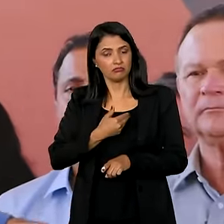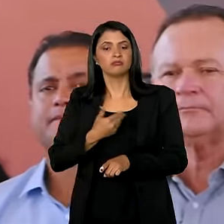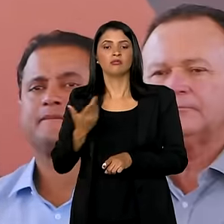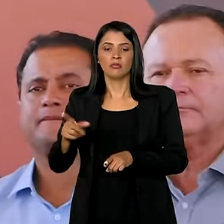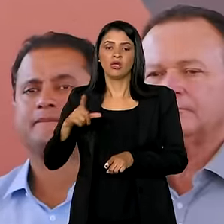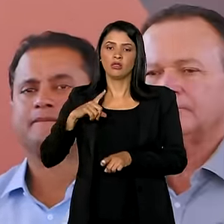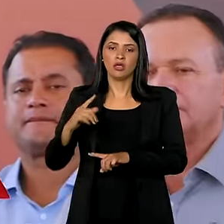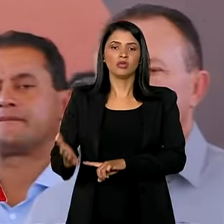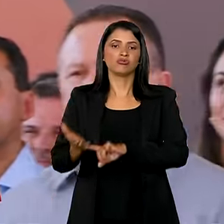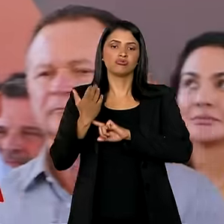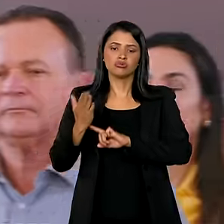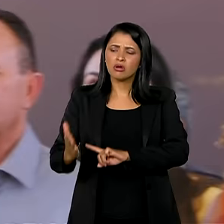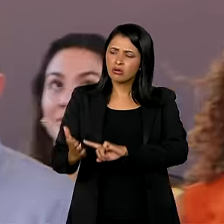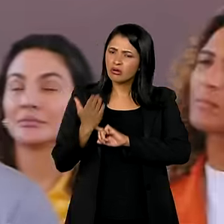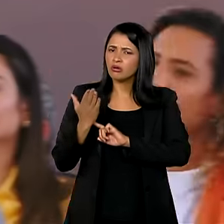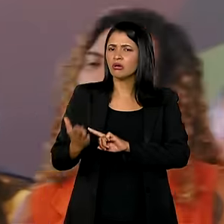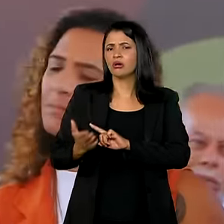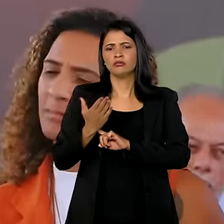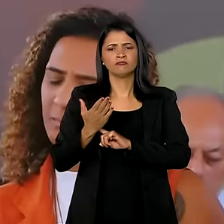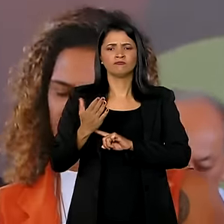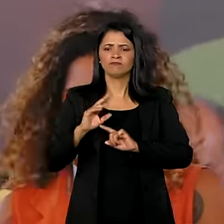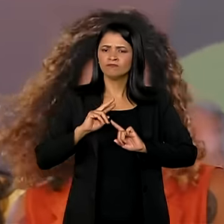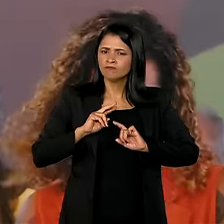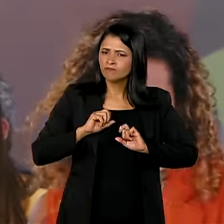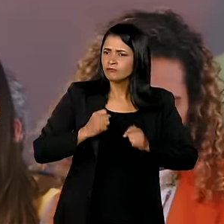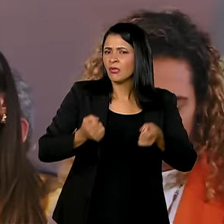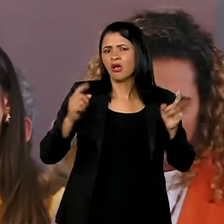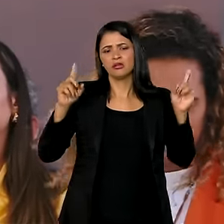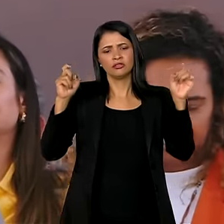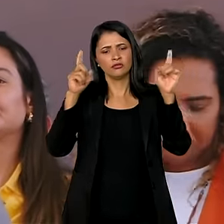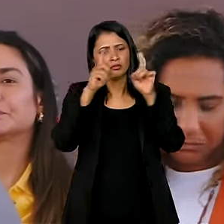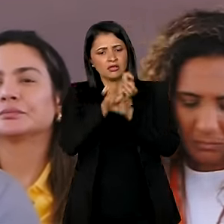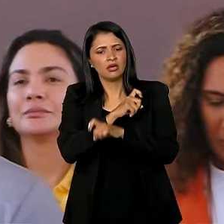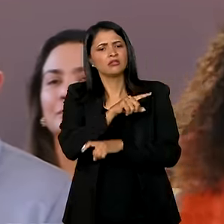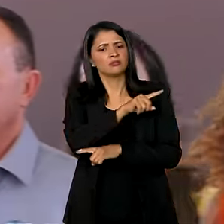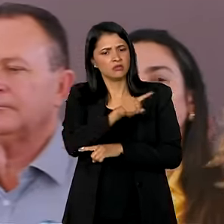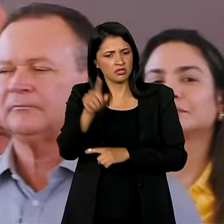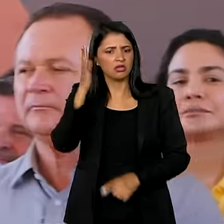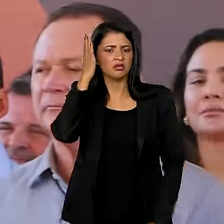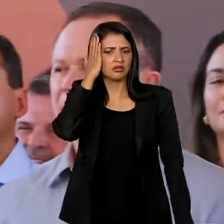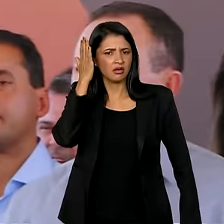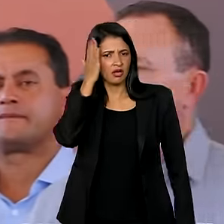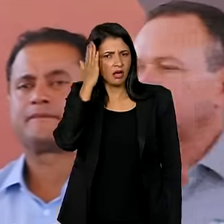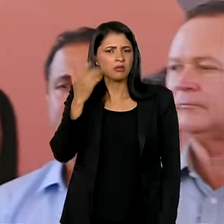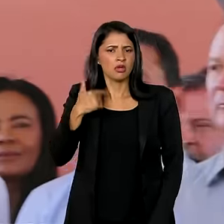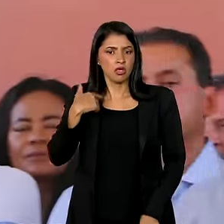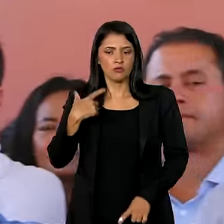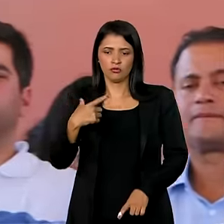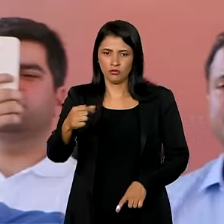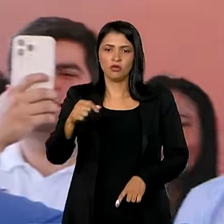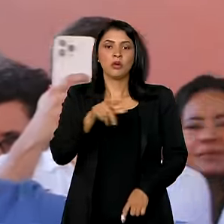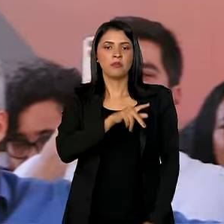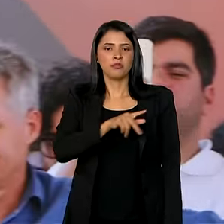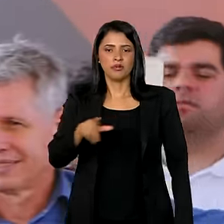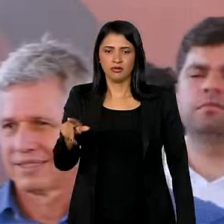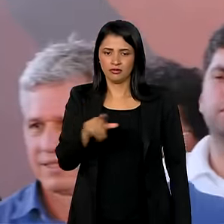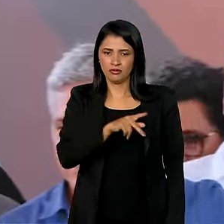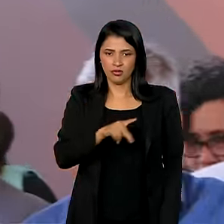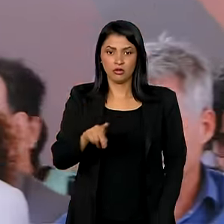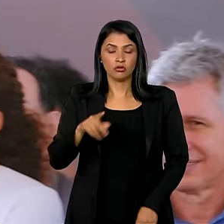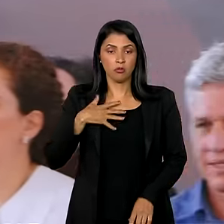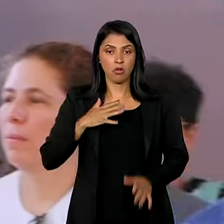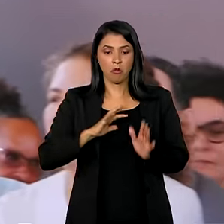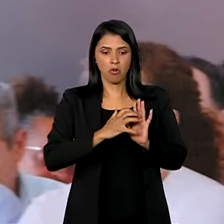que têm nos ajudado a vencer os empecilhos. Vocês sabem que eu fui eleito presidente e o